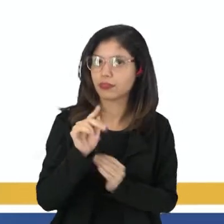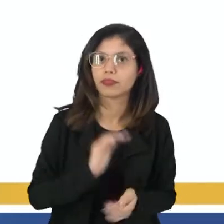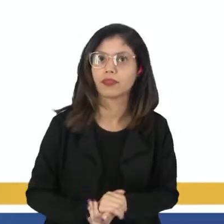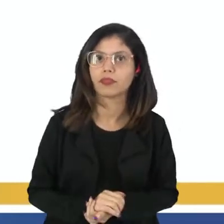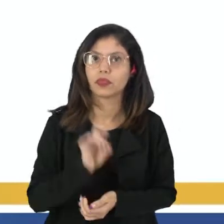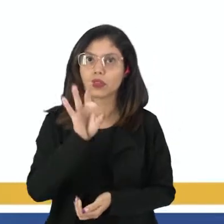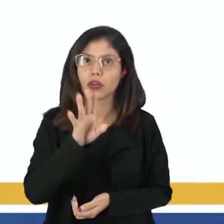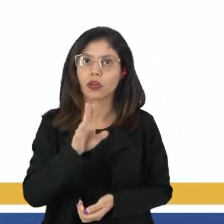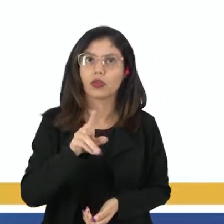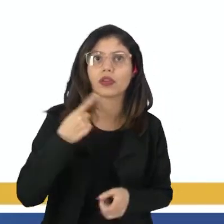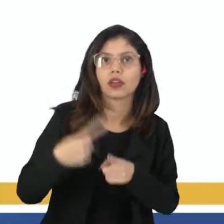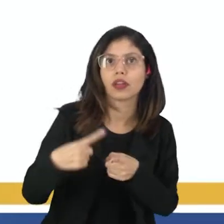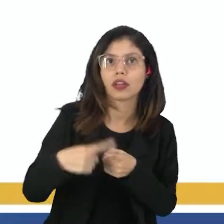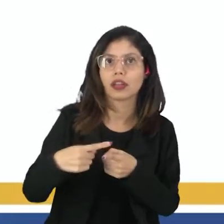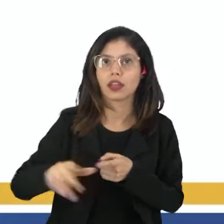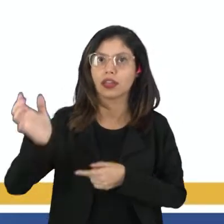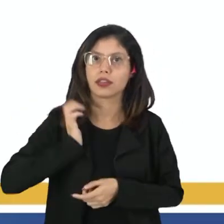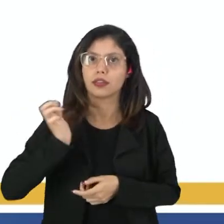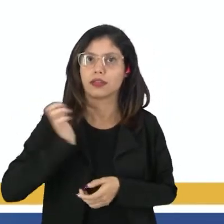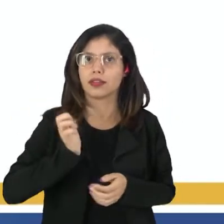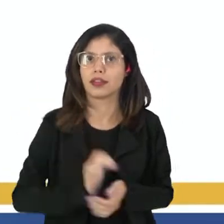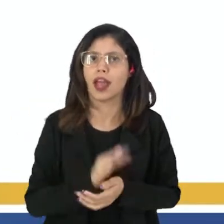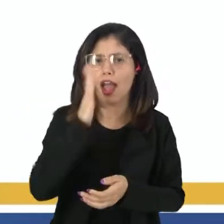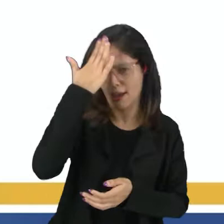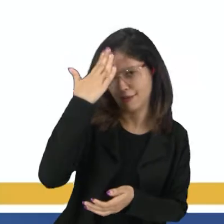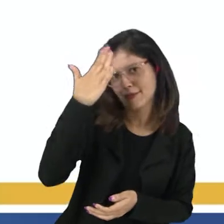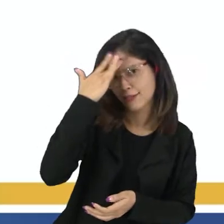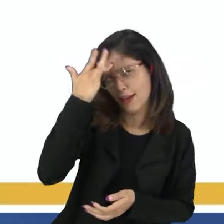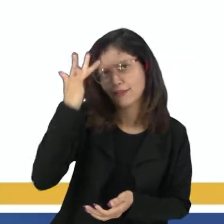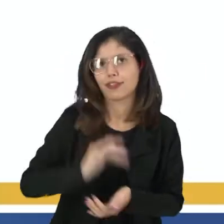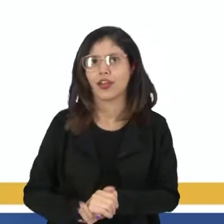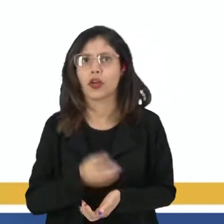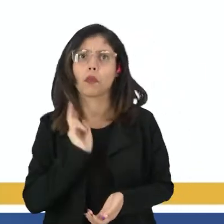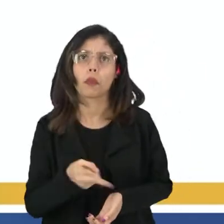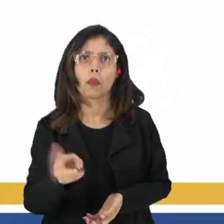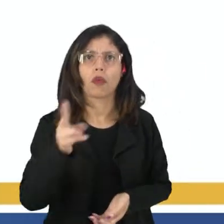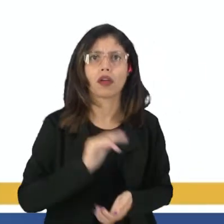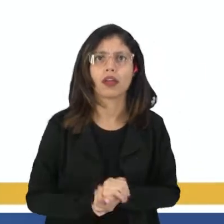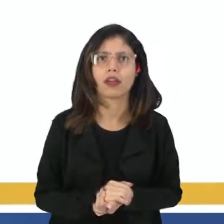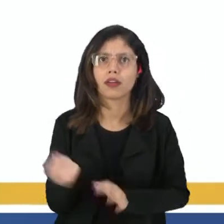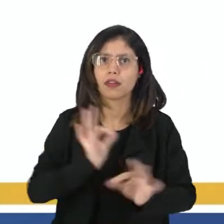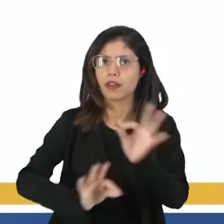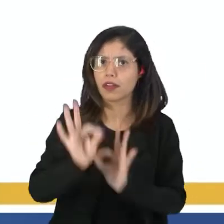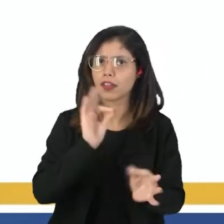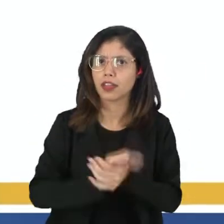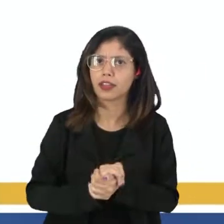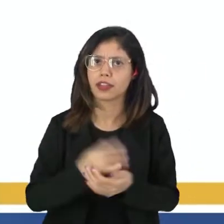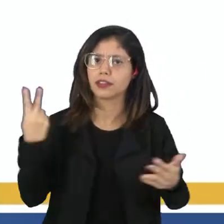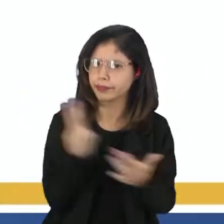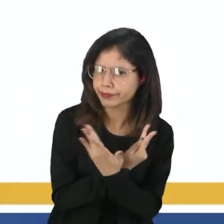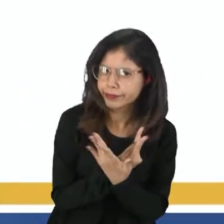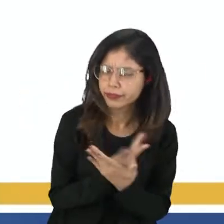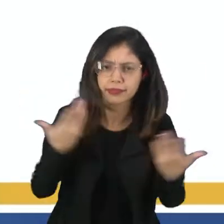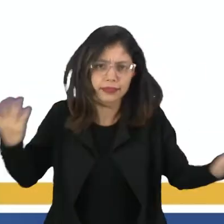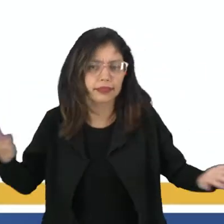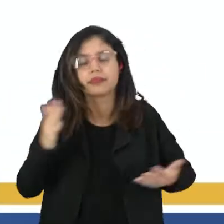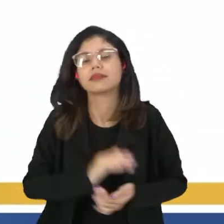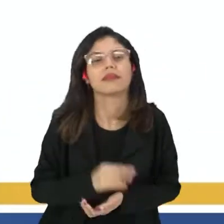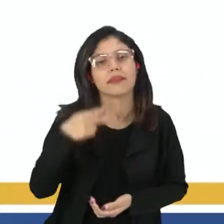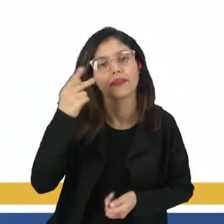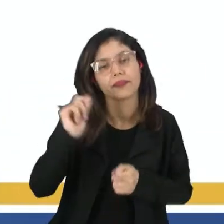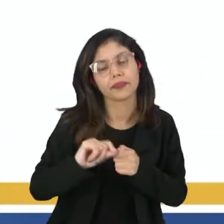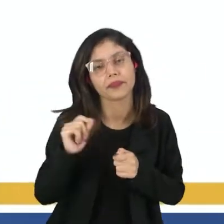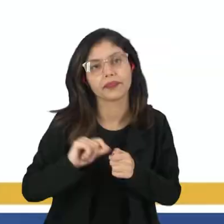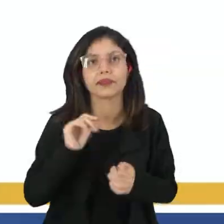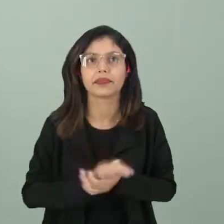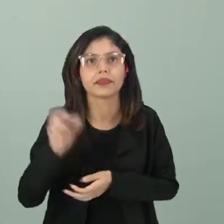Só porque ele dá as coisas de graça, ele acha que pode continuar com uma organização incompetente? Tá? Então a gente vai